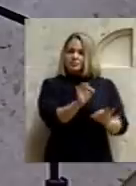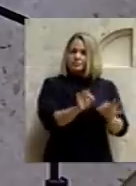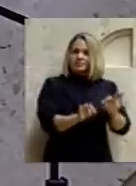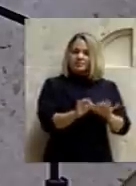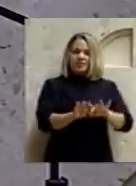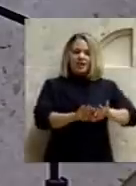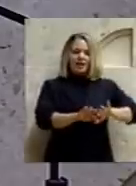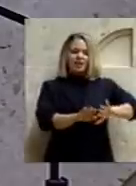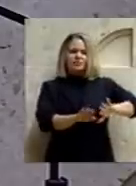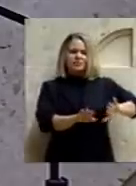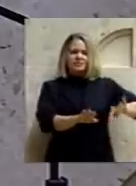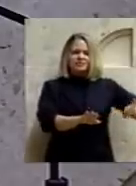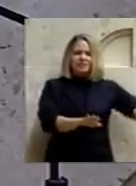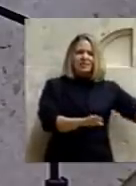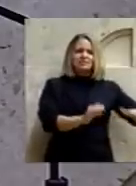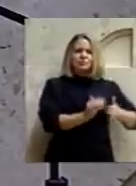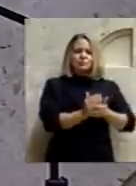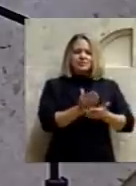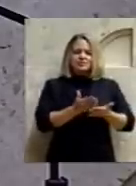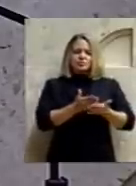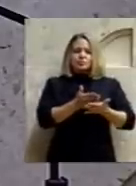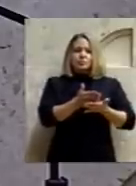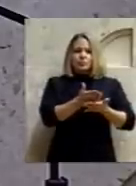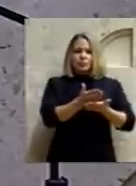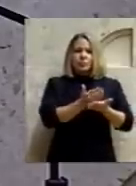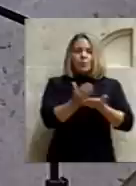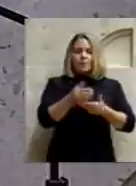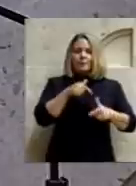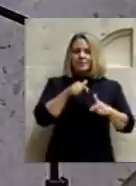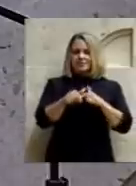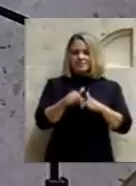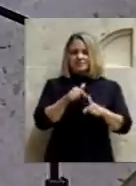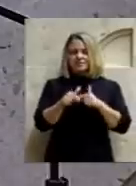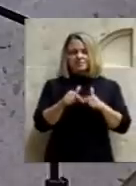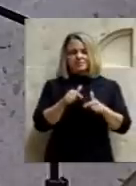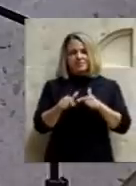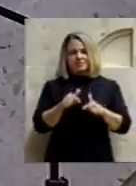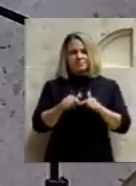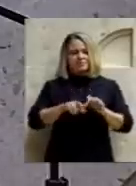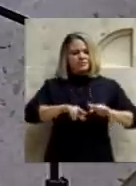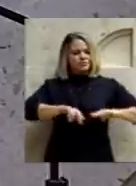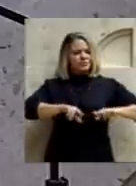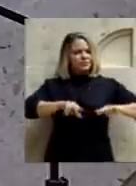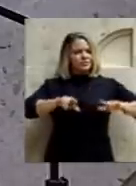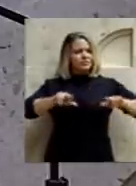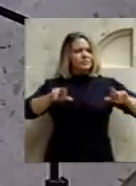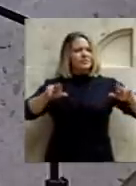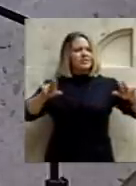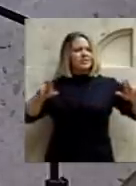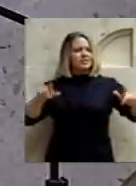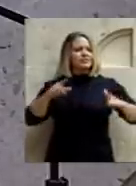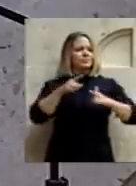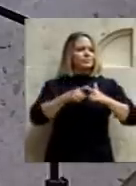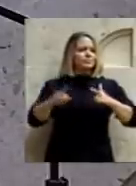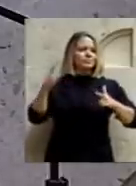afastá-lo desde o ingresso na carreira das múltiplas e